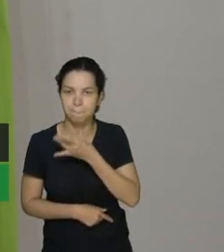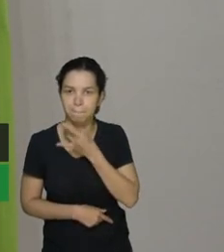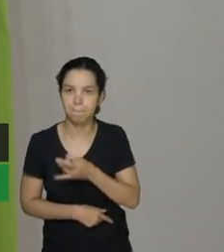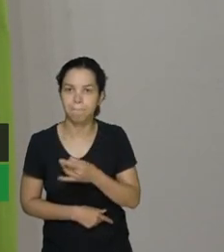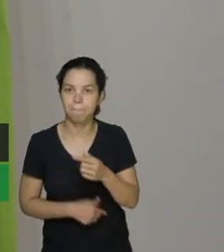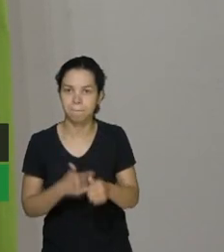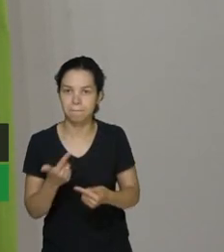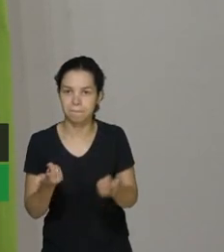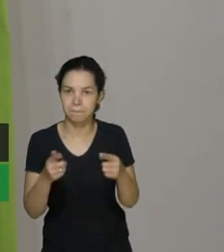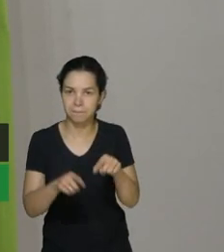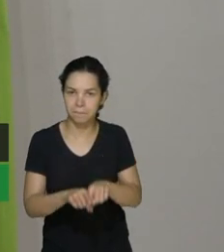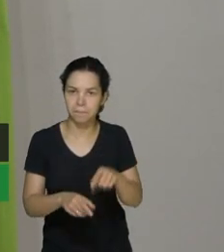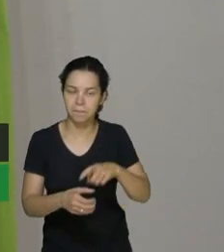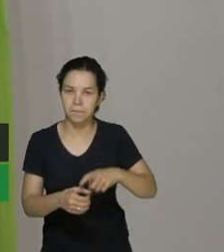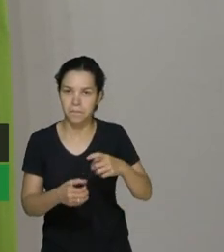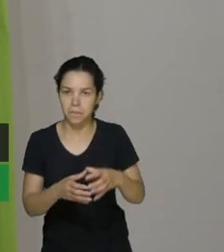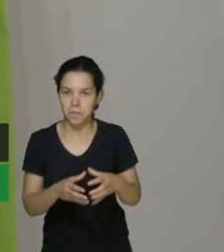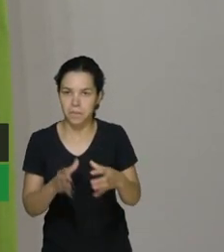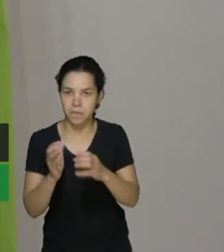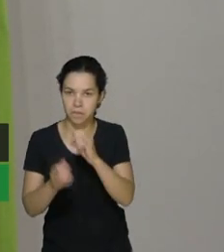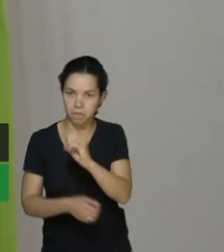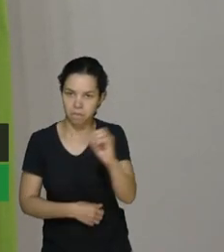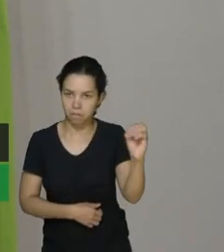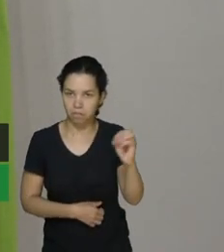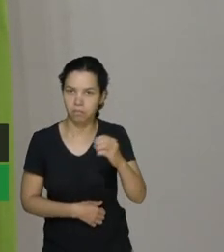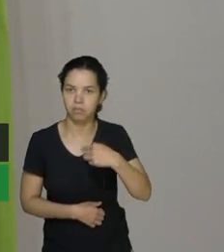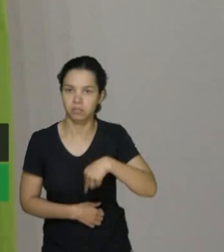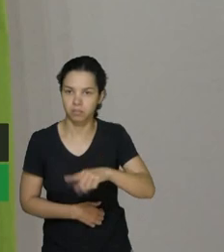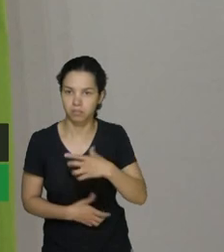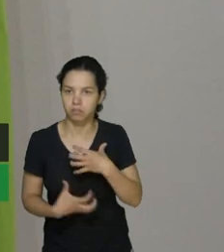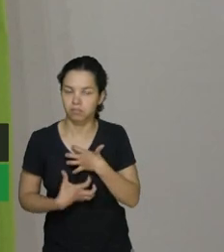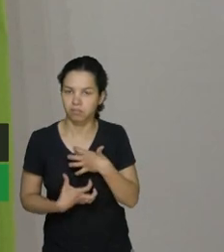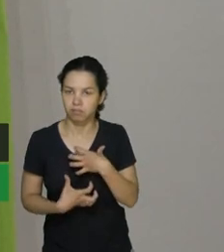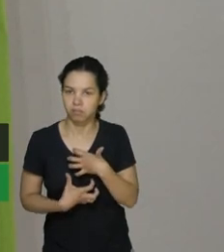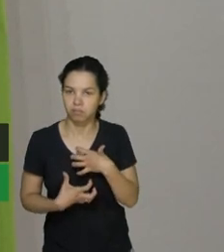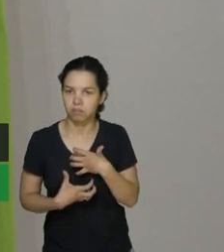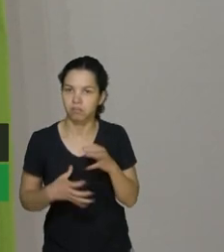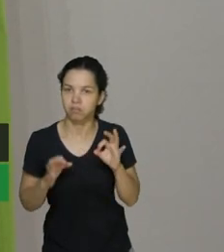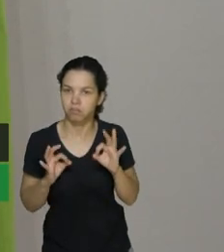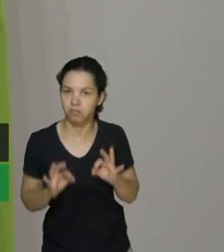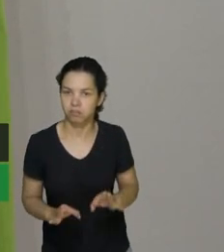fazem parte da bancada do Oeste. Foi para mim, sem dúvida nenhuma, colegas,